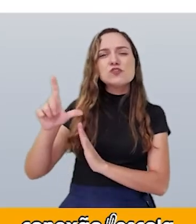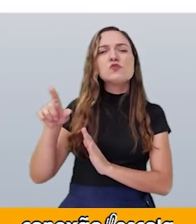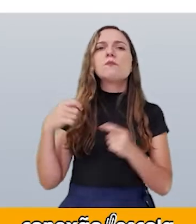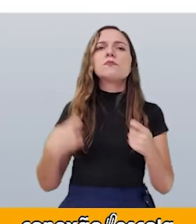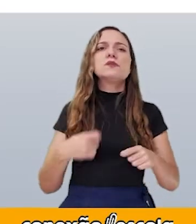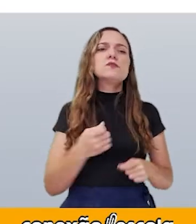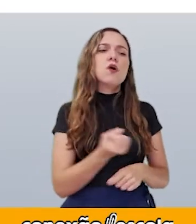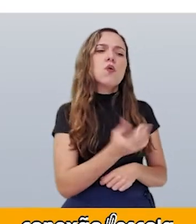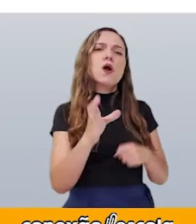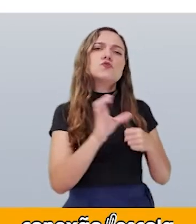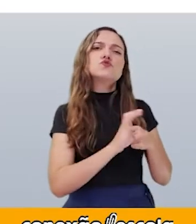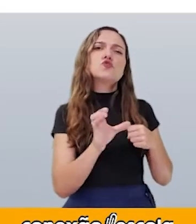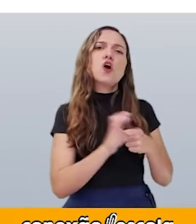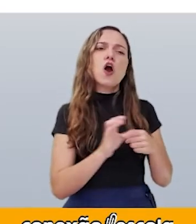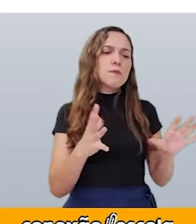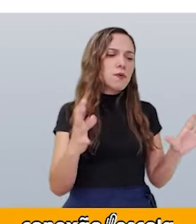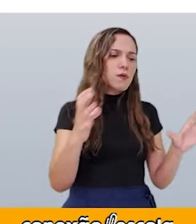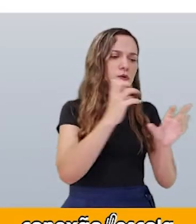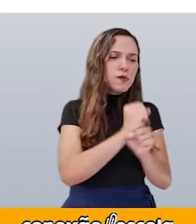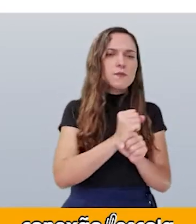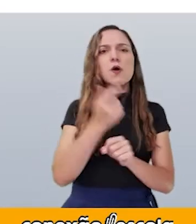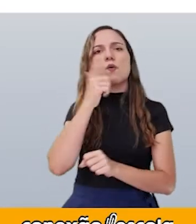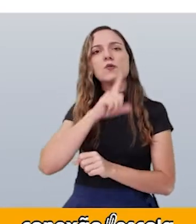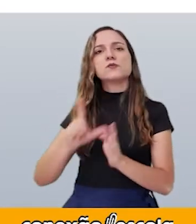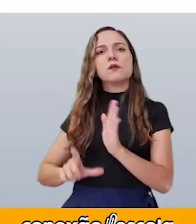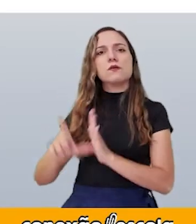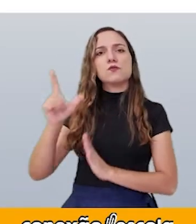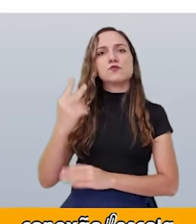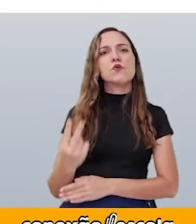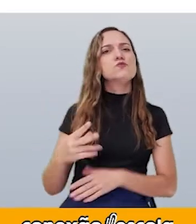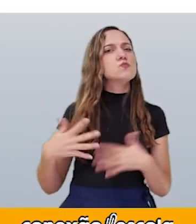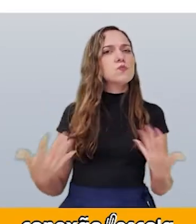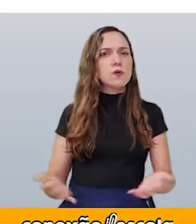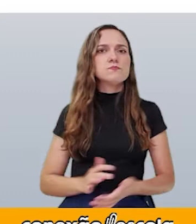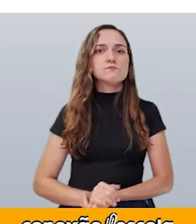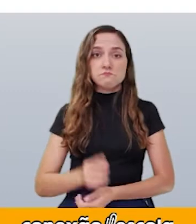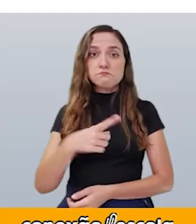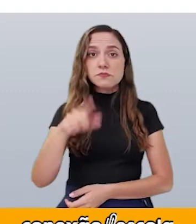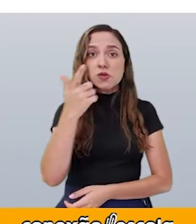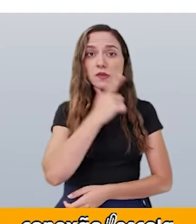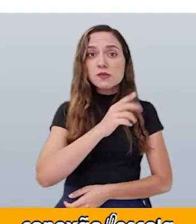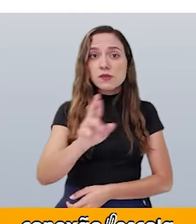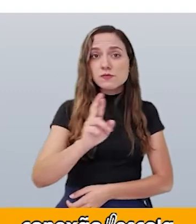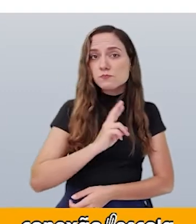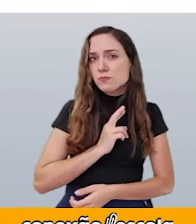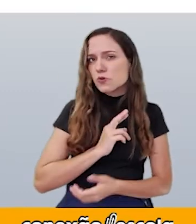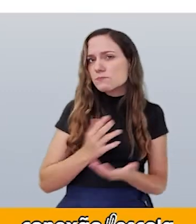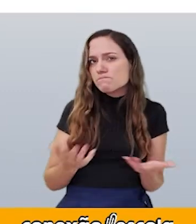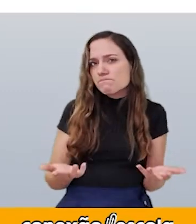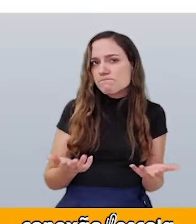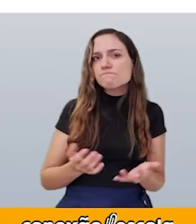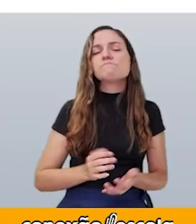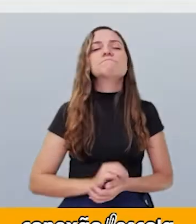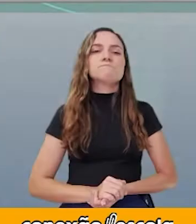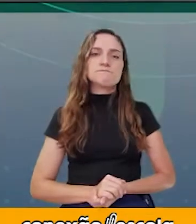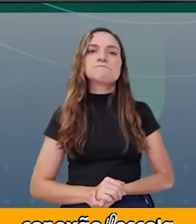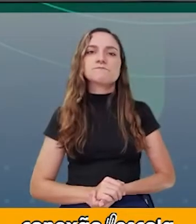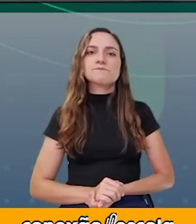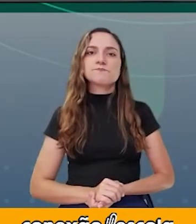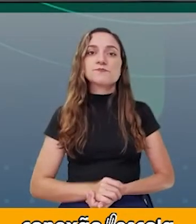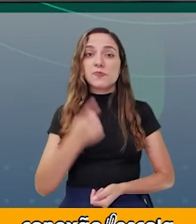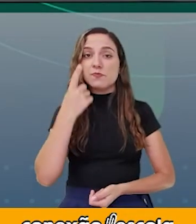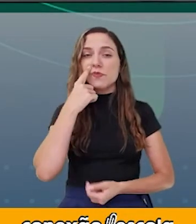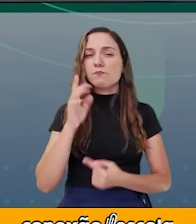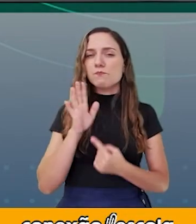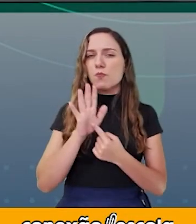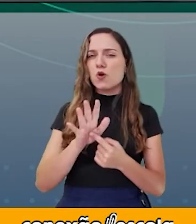necessários quantos copos? E aí, você consegue resolver essa situação, problema?